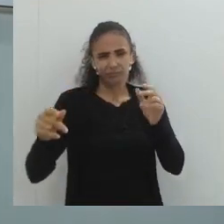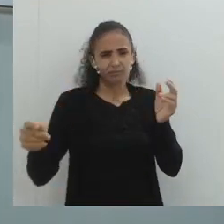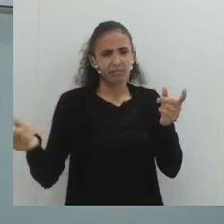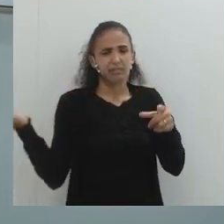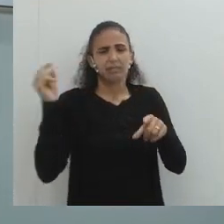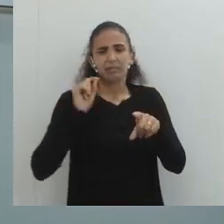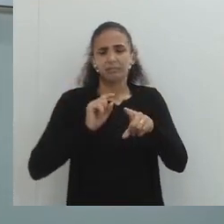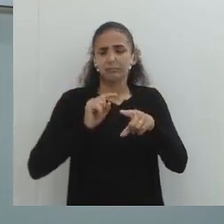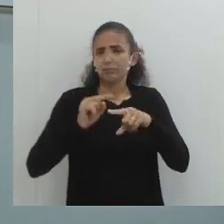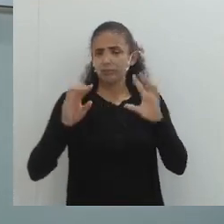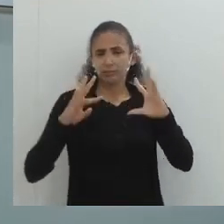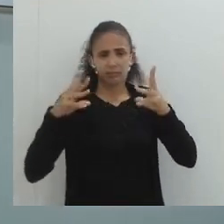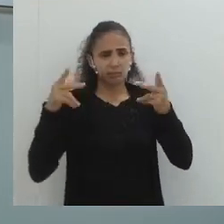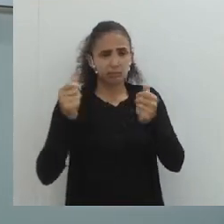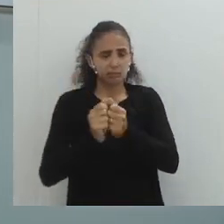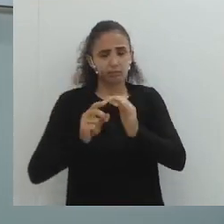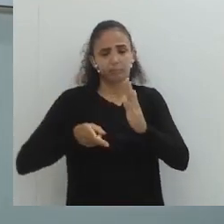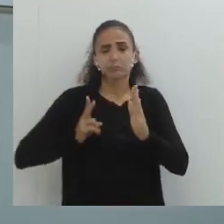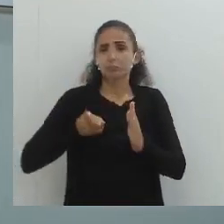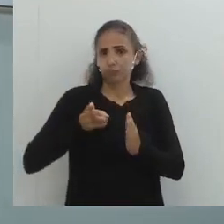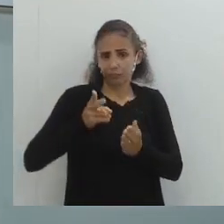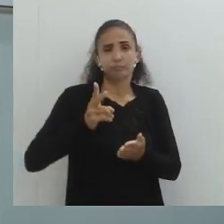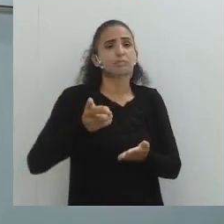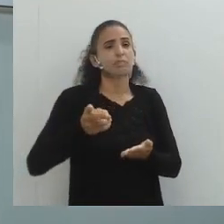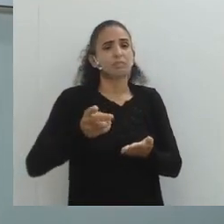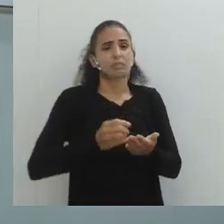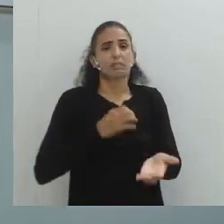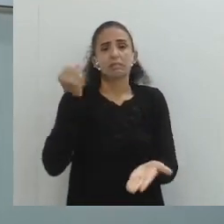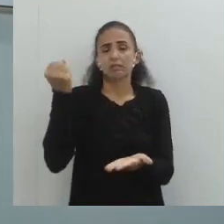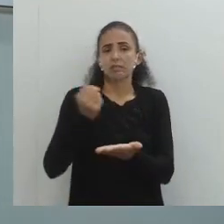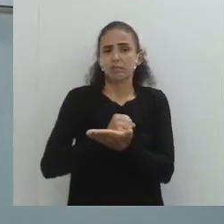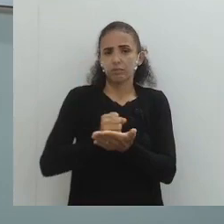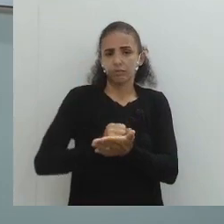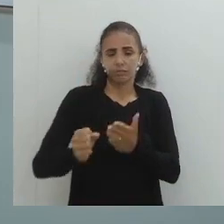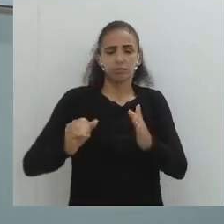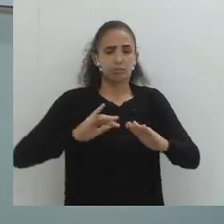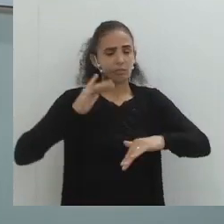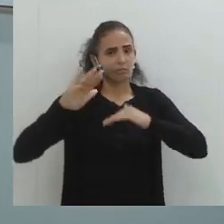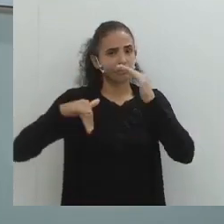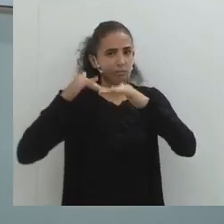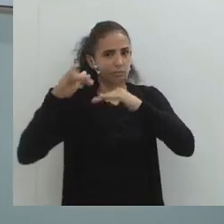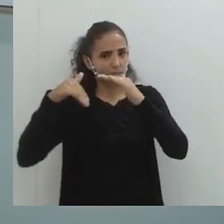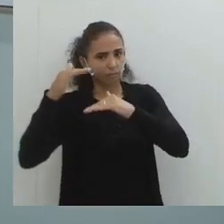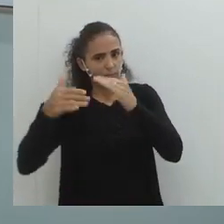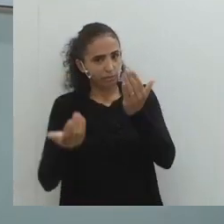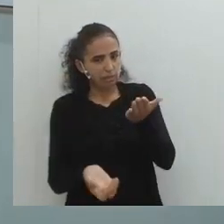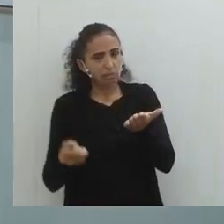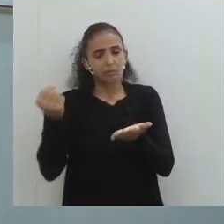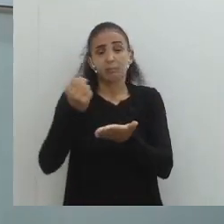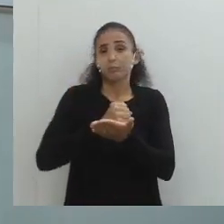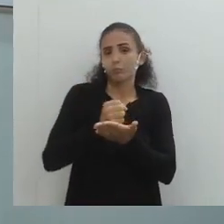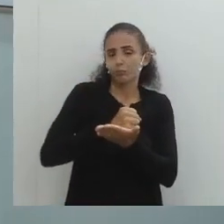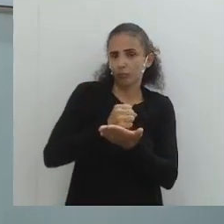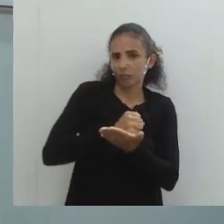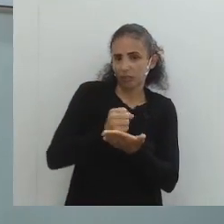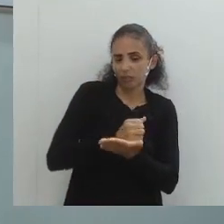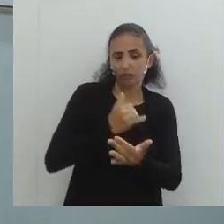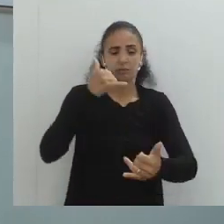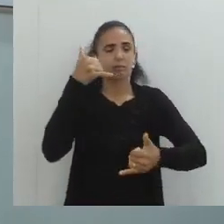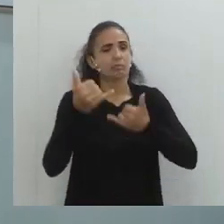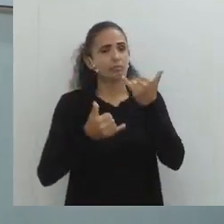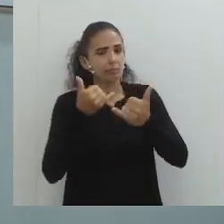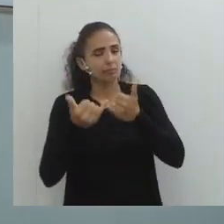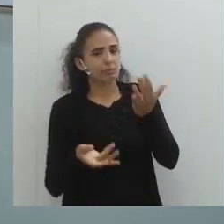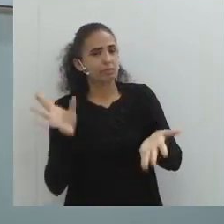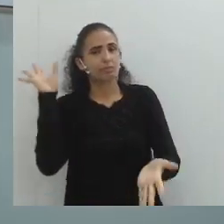séries agora que permeiam isso daí, que não deixa de ser um jogo. Jogo como processo criativo, jogo para modificar a